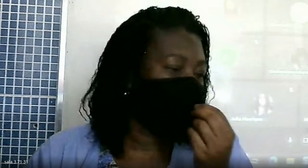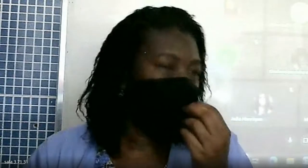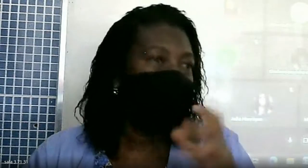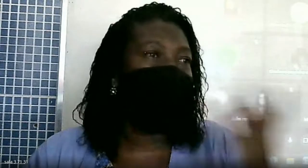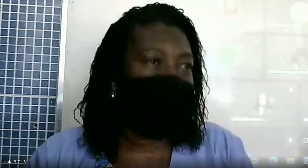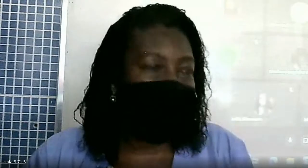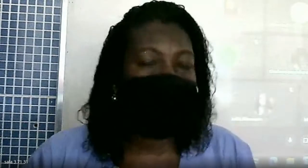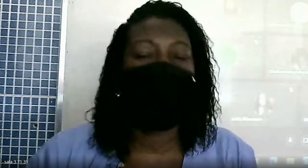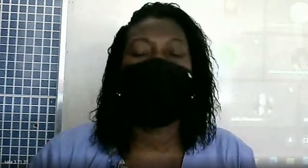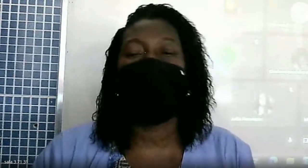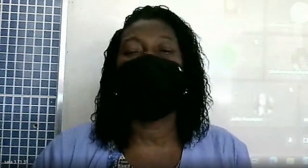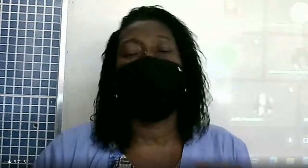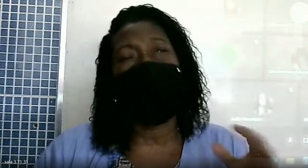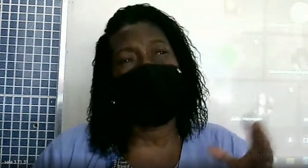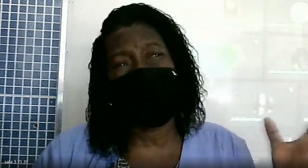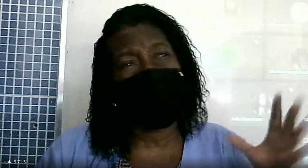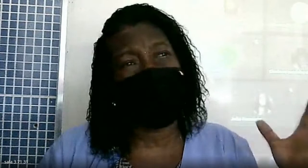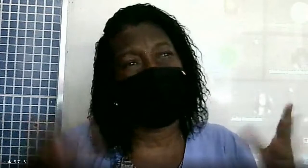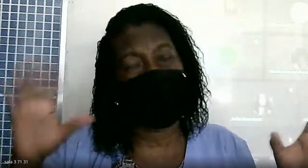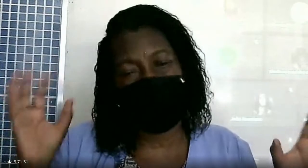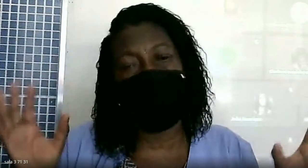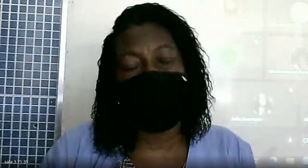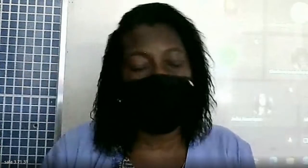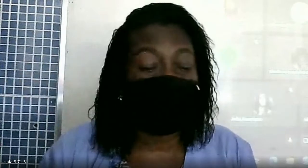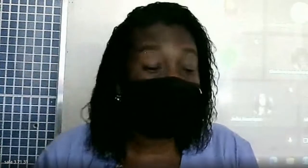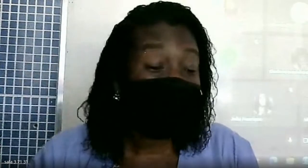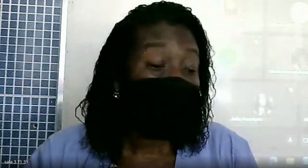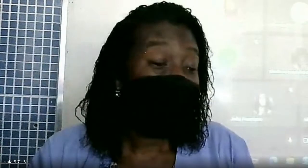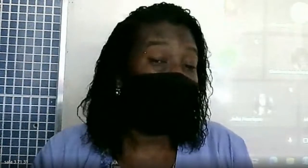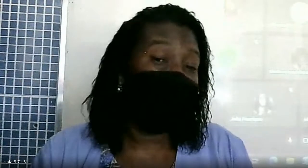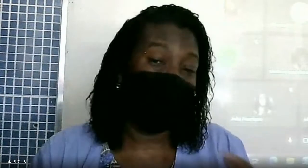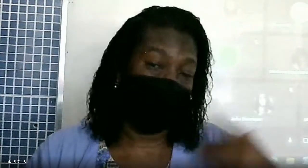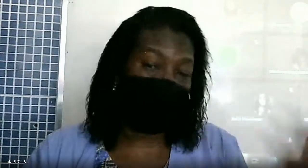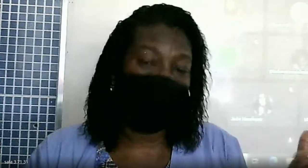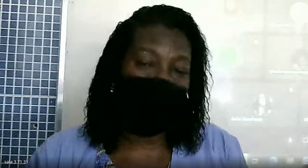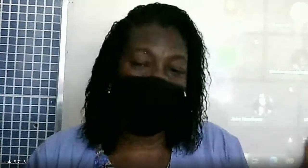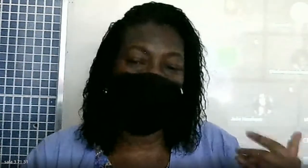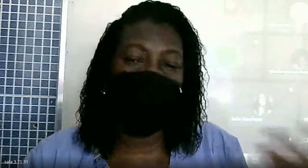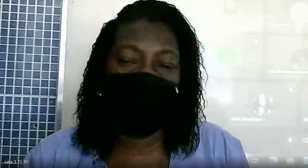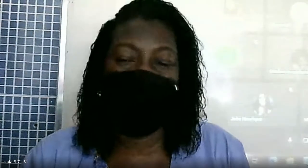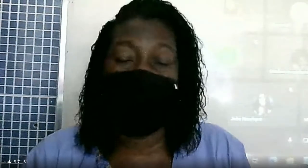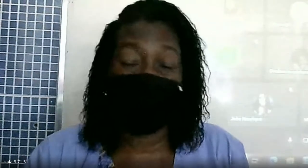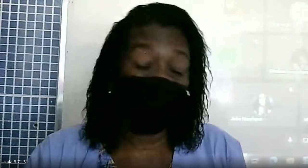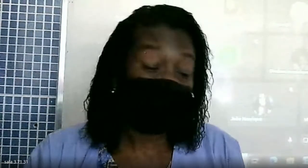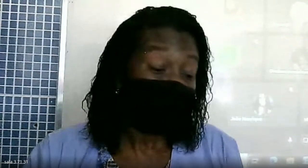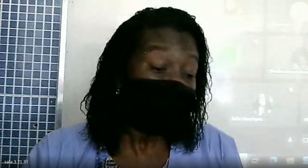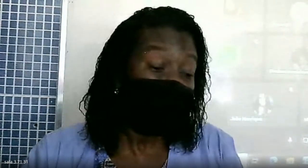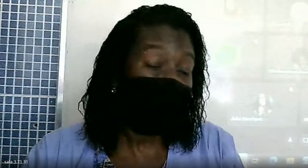né? Mauá também. Mauá mais era negócio de samba, né? Mas a discoteca mesmo que eu